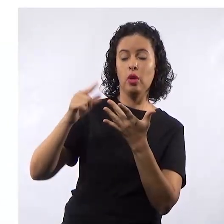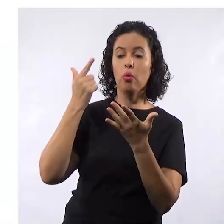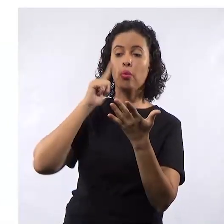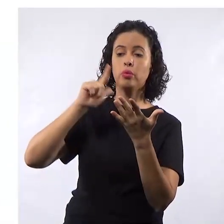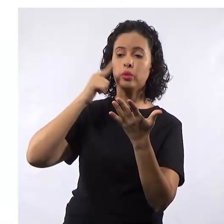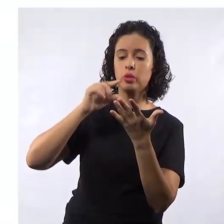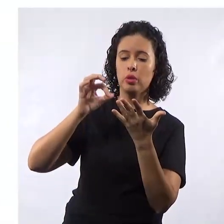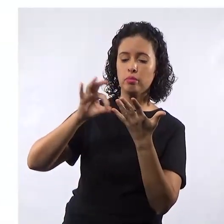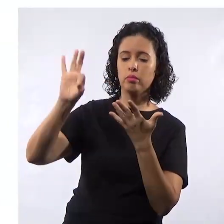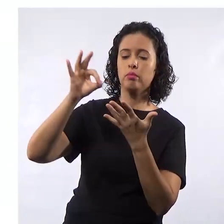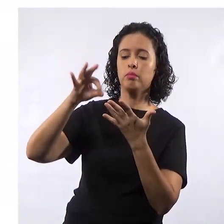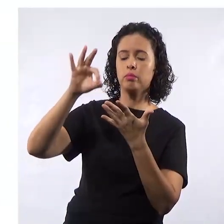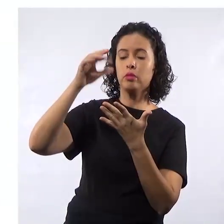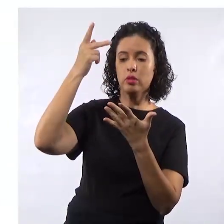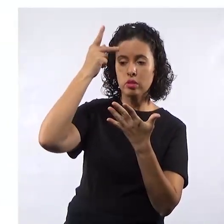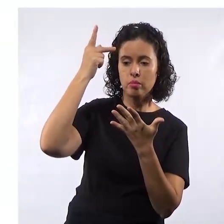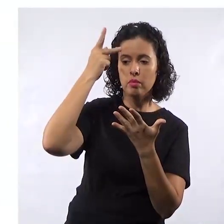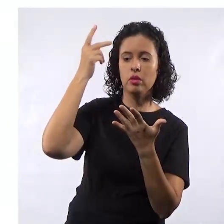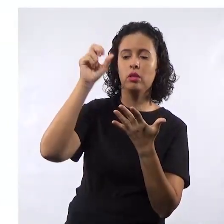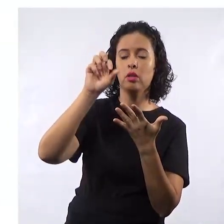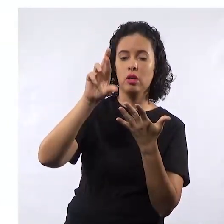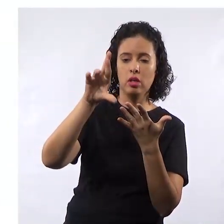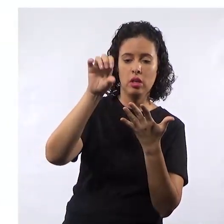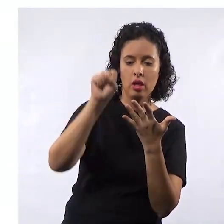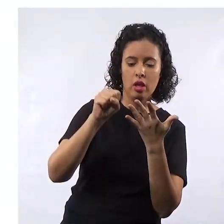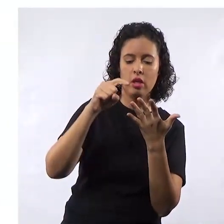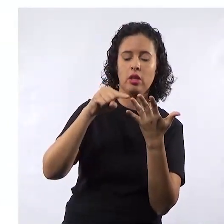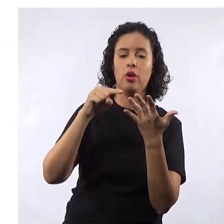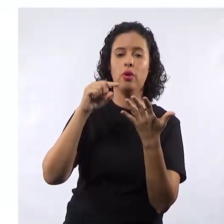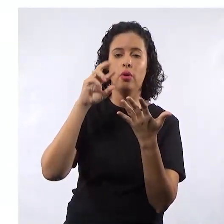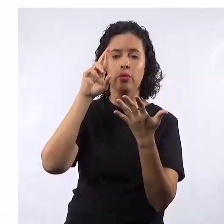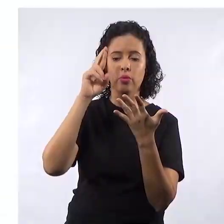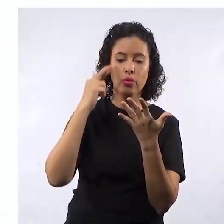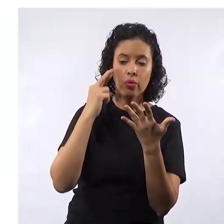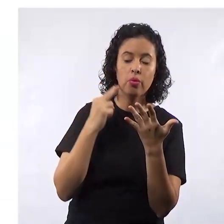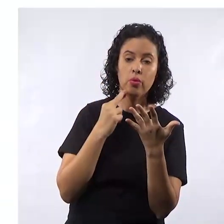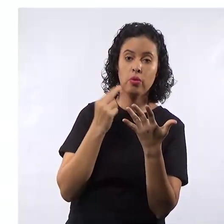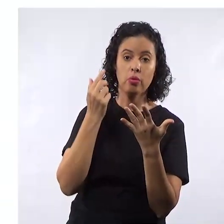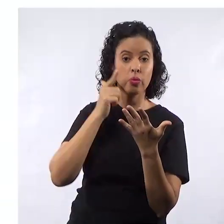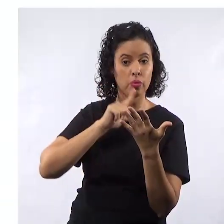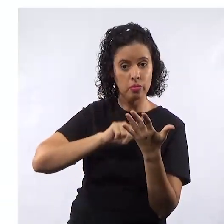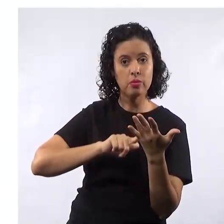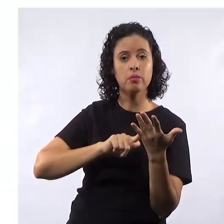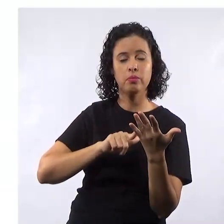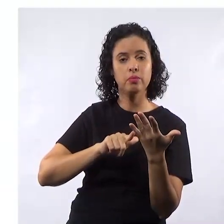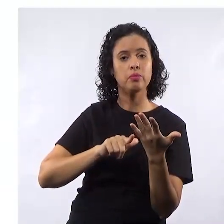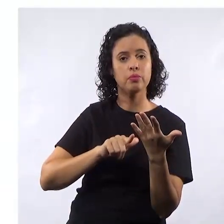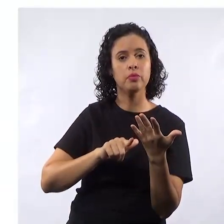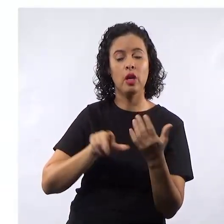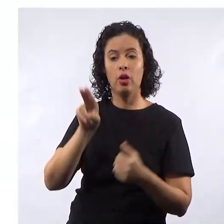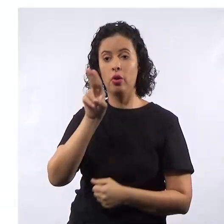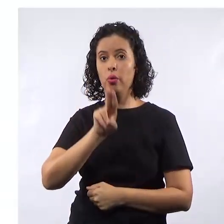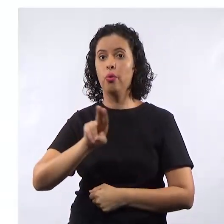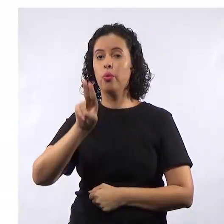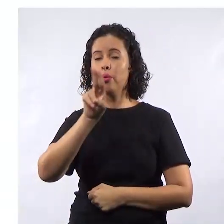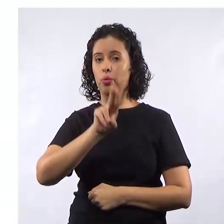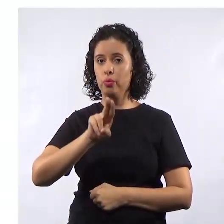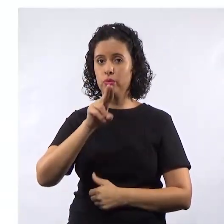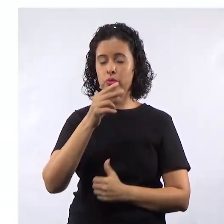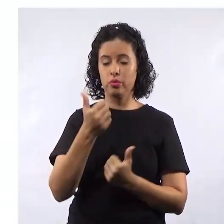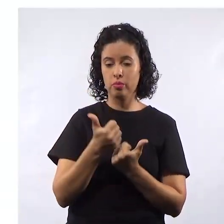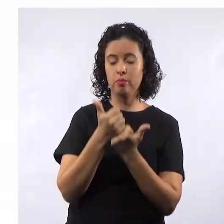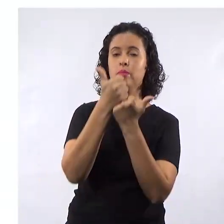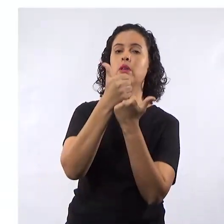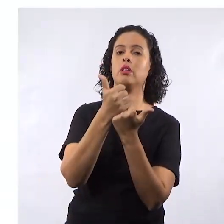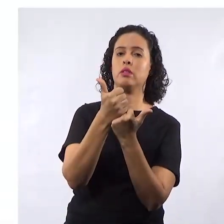lá do Rio Grande do Sul, temos de São Paulo, temos aqui de Rondônia, julgando nesse sentido. Então, ele vem ali utilizar